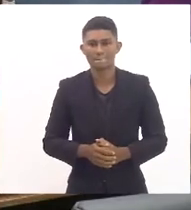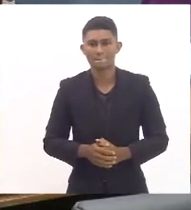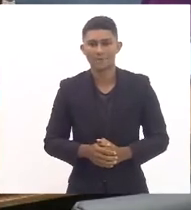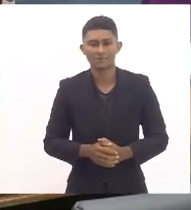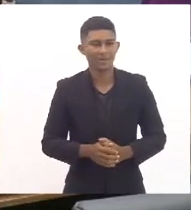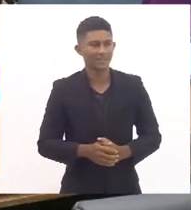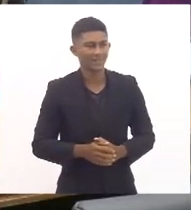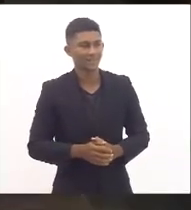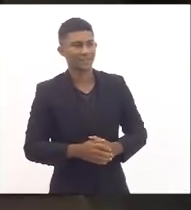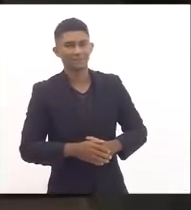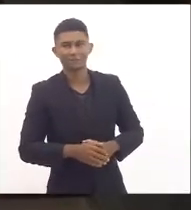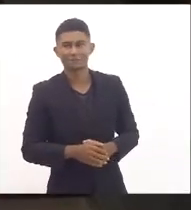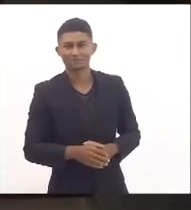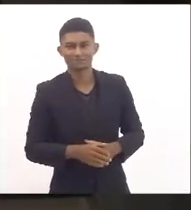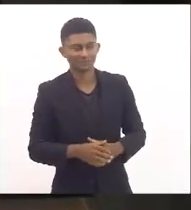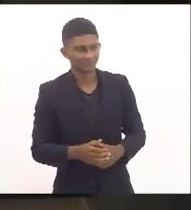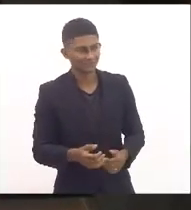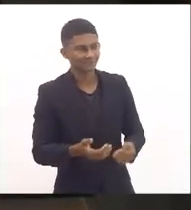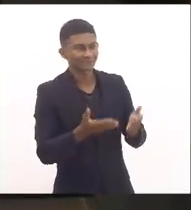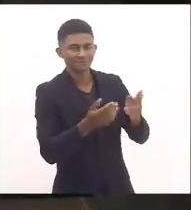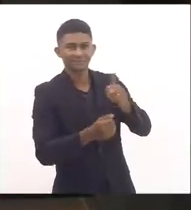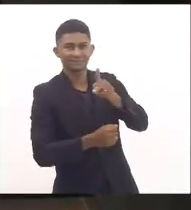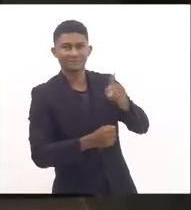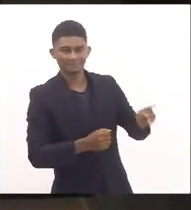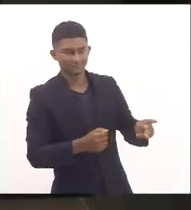Senhor presidente,